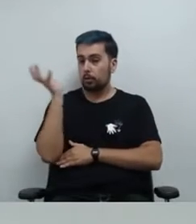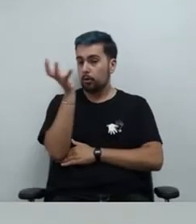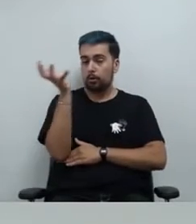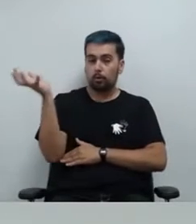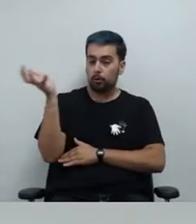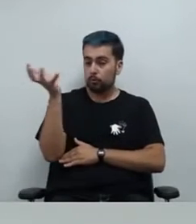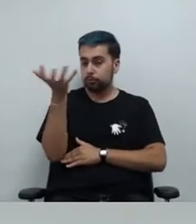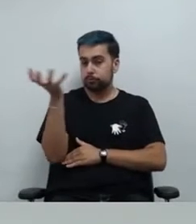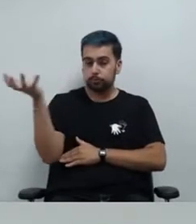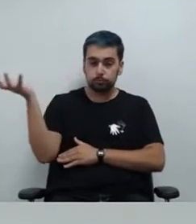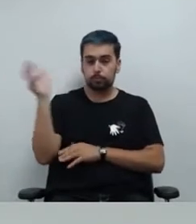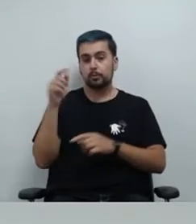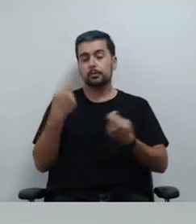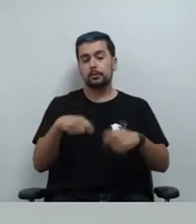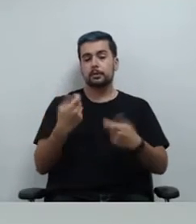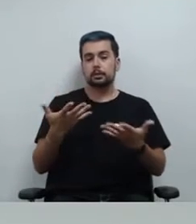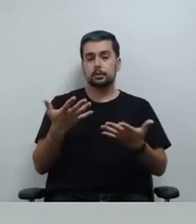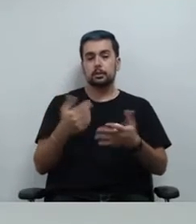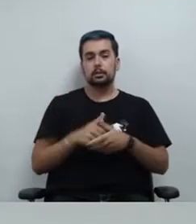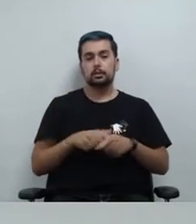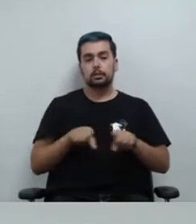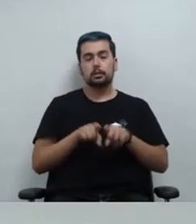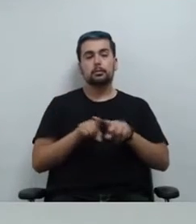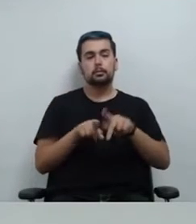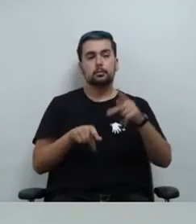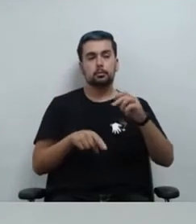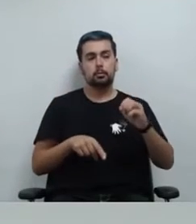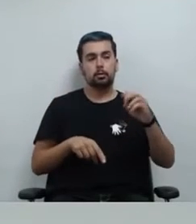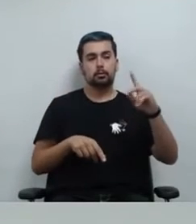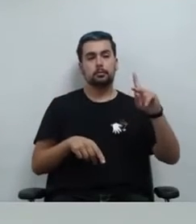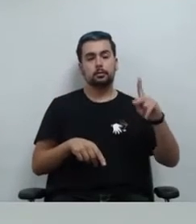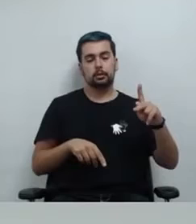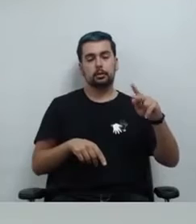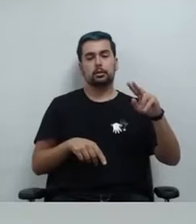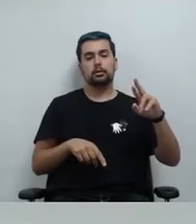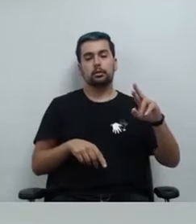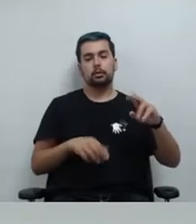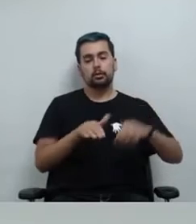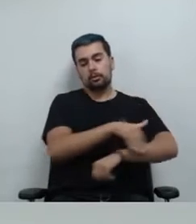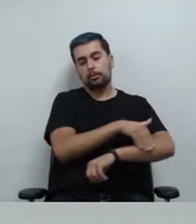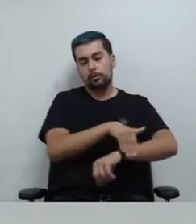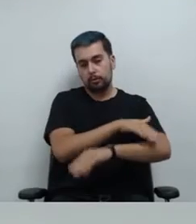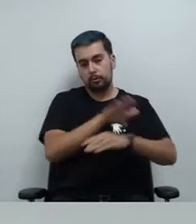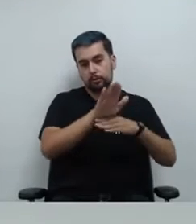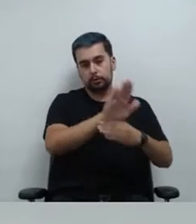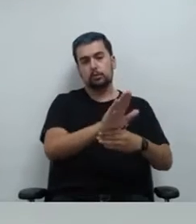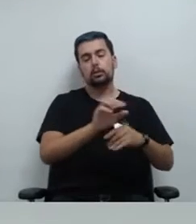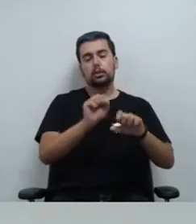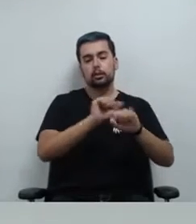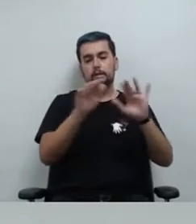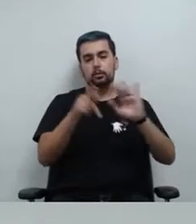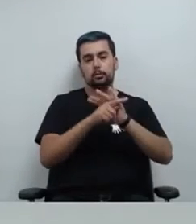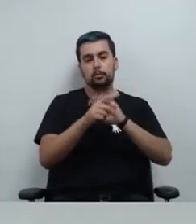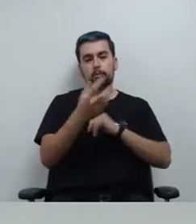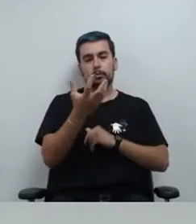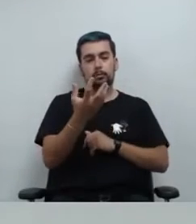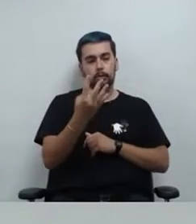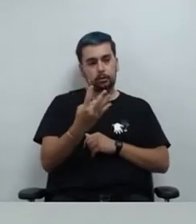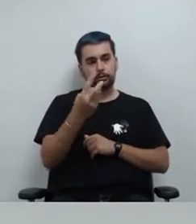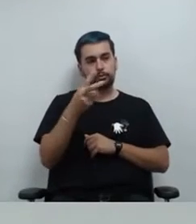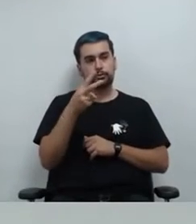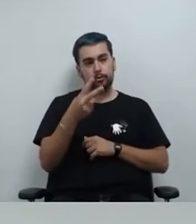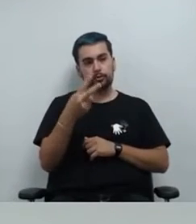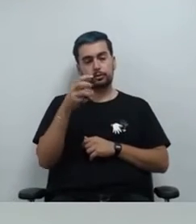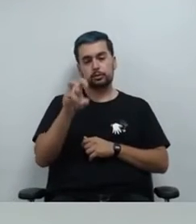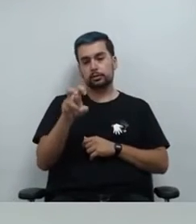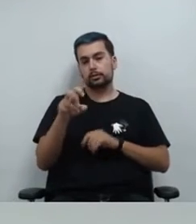exemplo, a participação no Comitê Pop Rua Ajude, criado, né, a partir da Resolução 425 do Conselho Nacional de